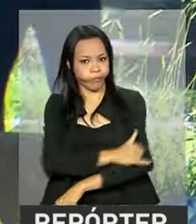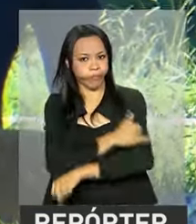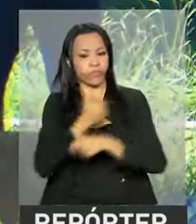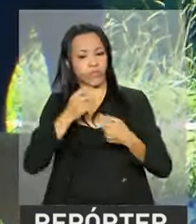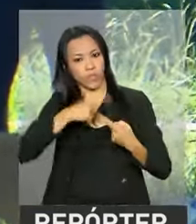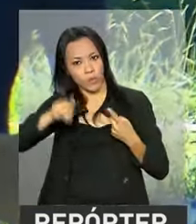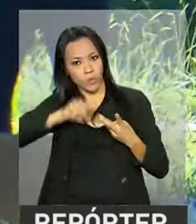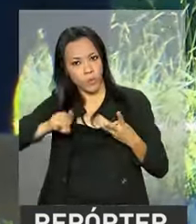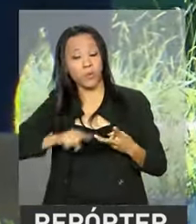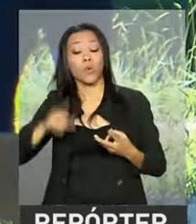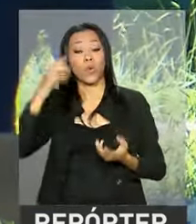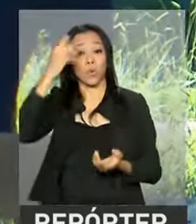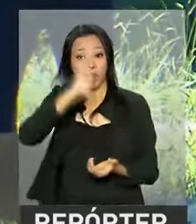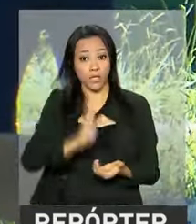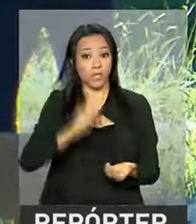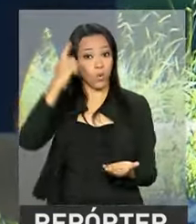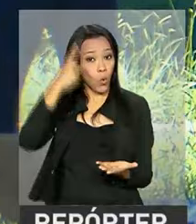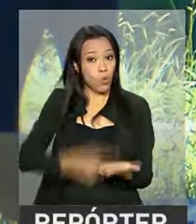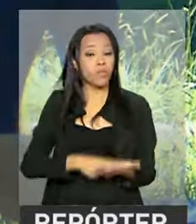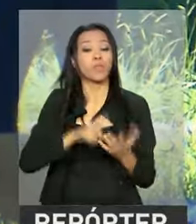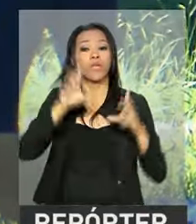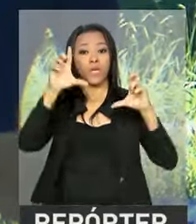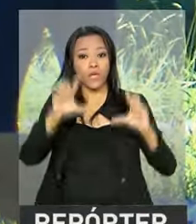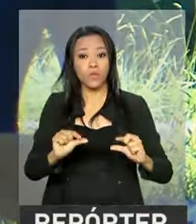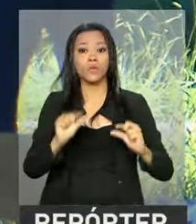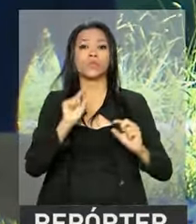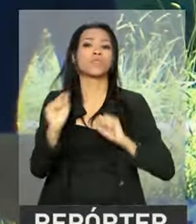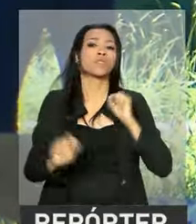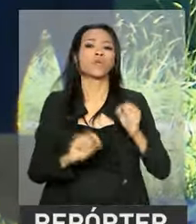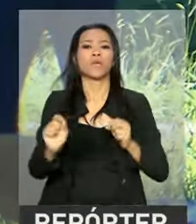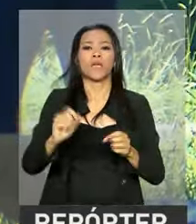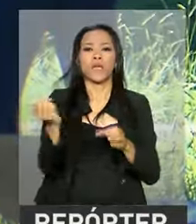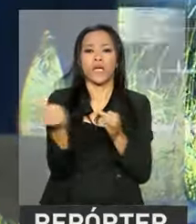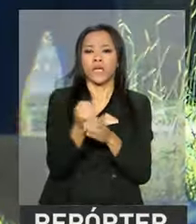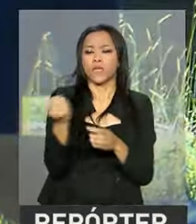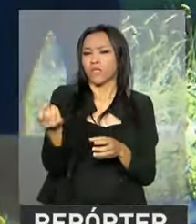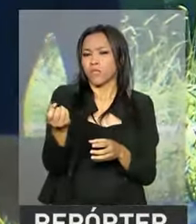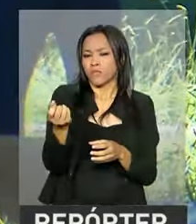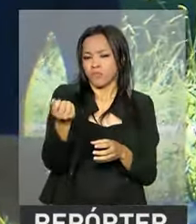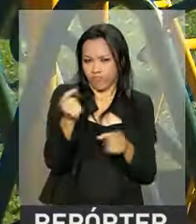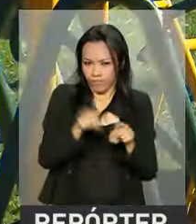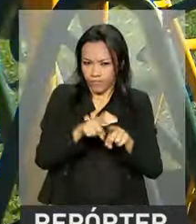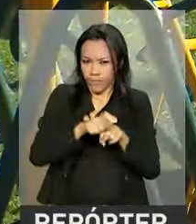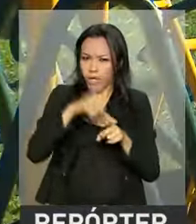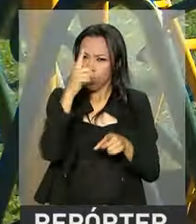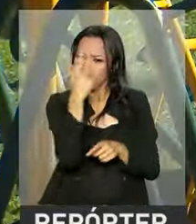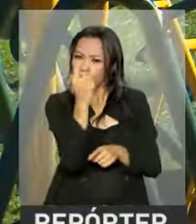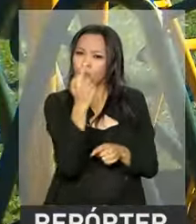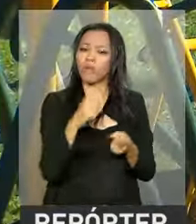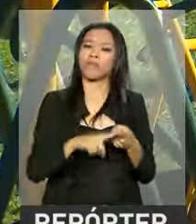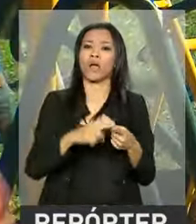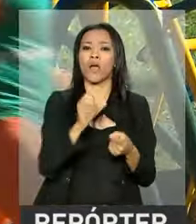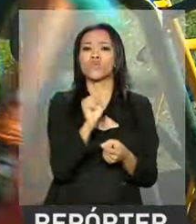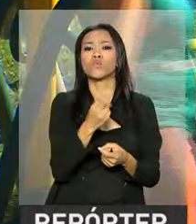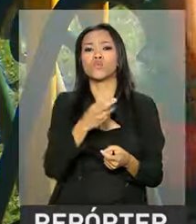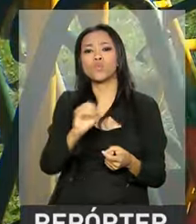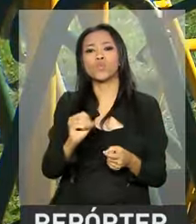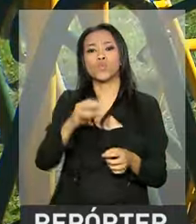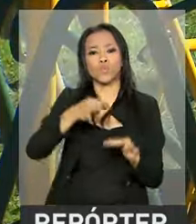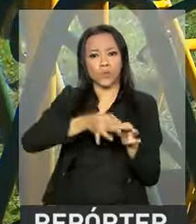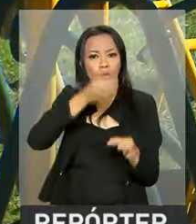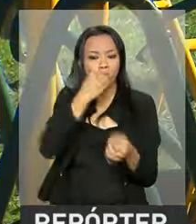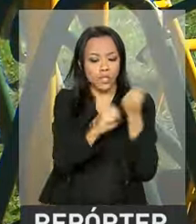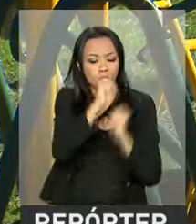país assumiu o compromisso de reduzir o consumo regular de refrigerante e suco artificial em pelo menos 30%